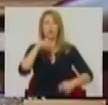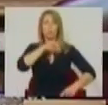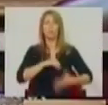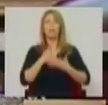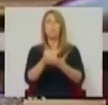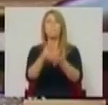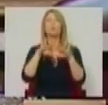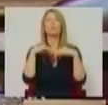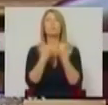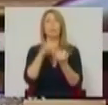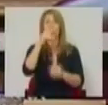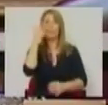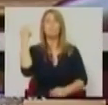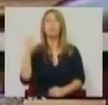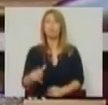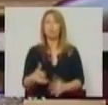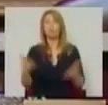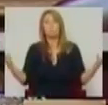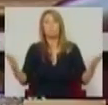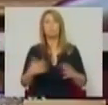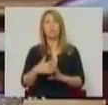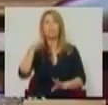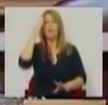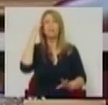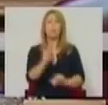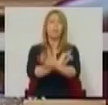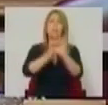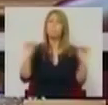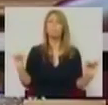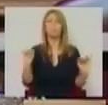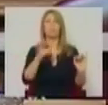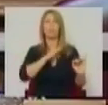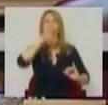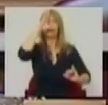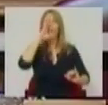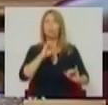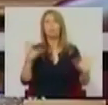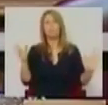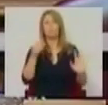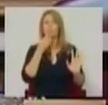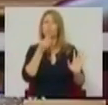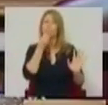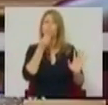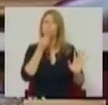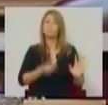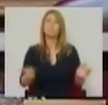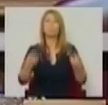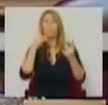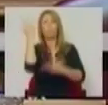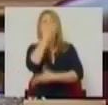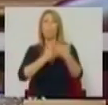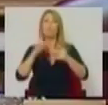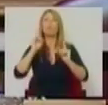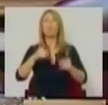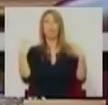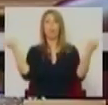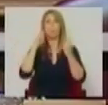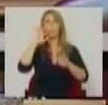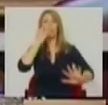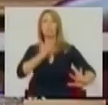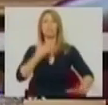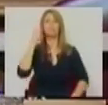sociais e nas pensões. E, portanto, acho que não é possível, e o Sr. Ministro não faz bem, em confundir uma campanha de déficit